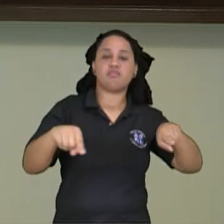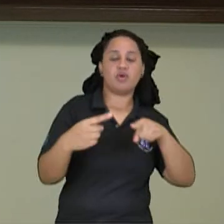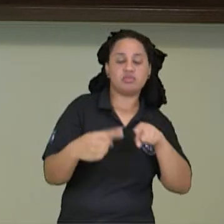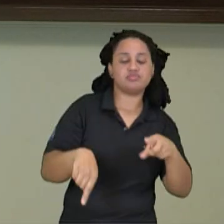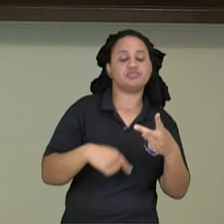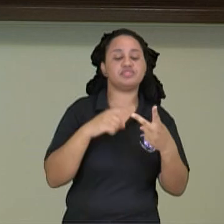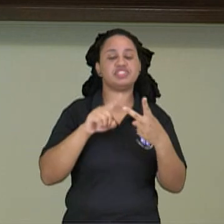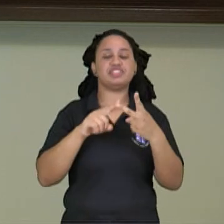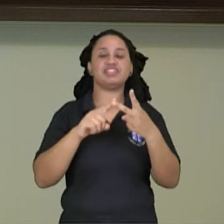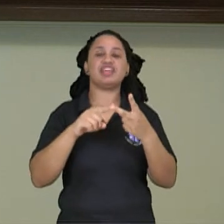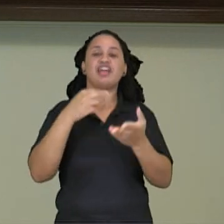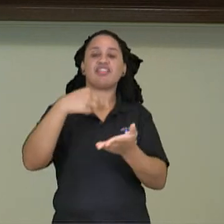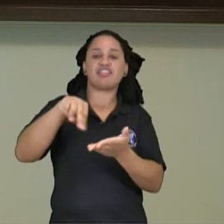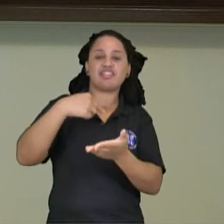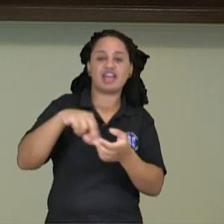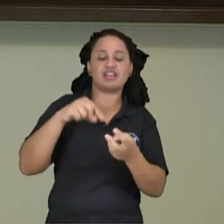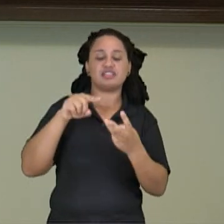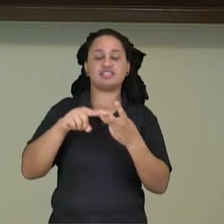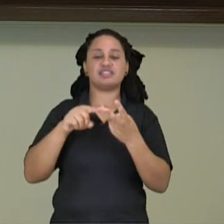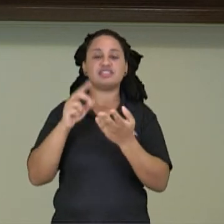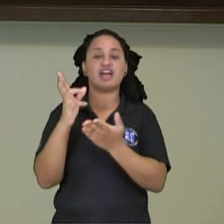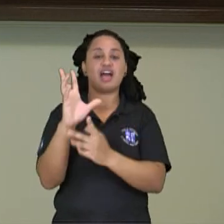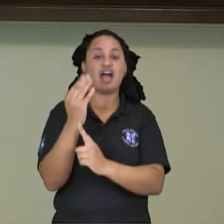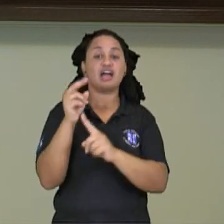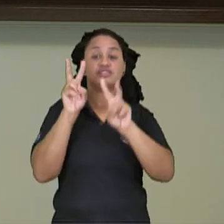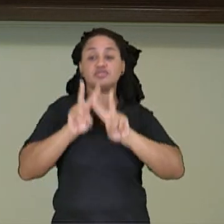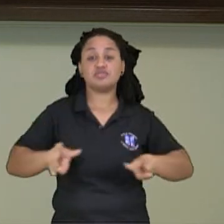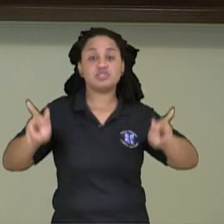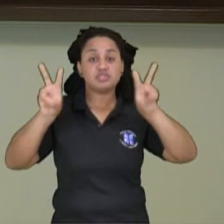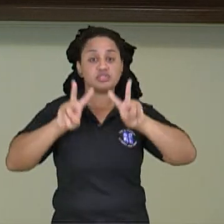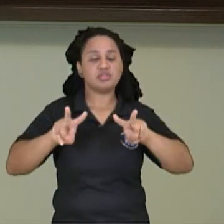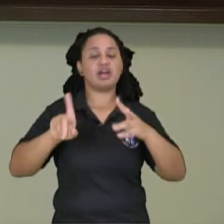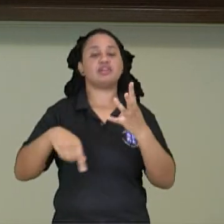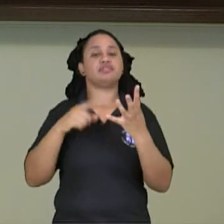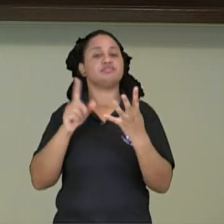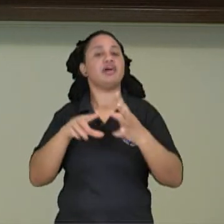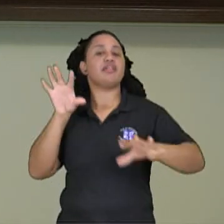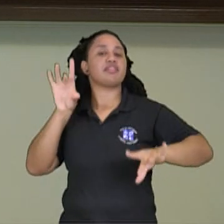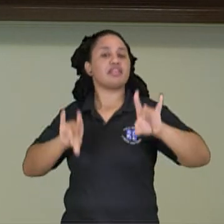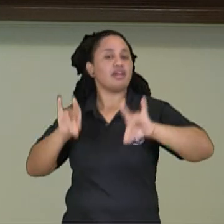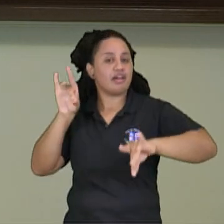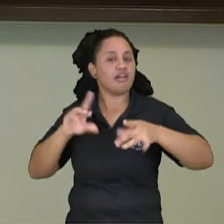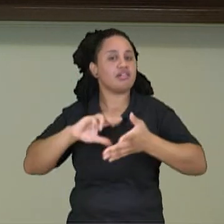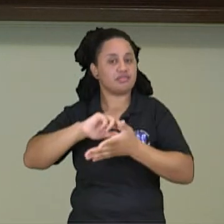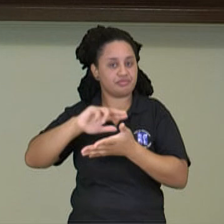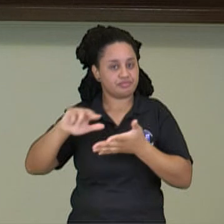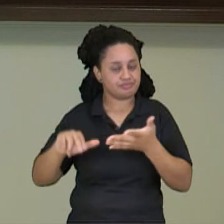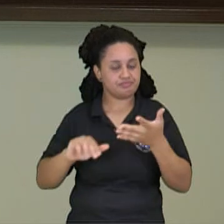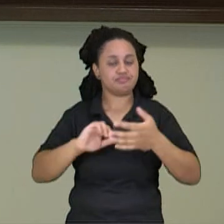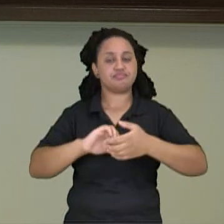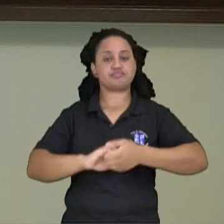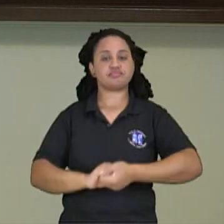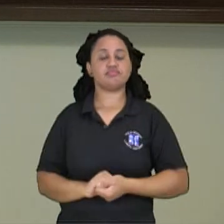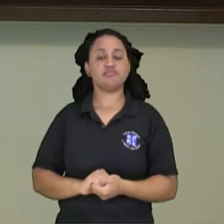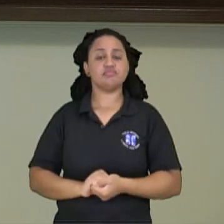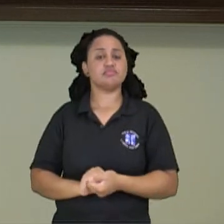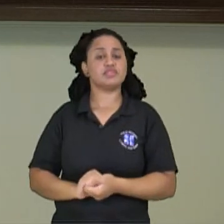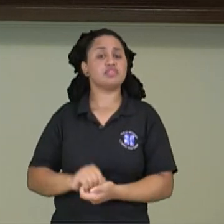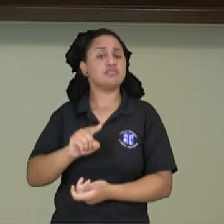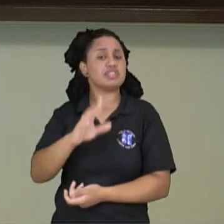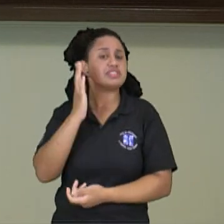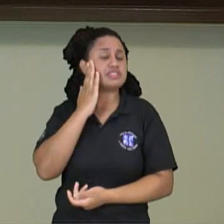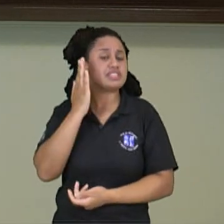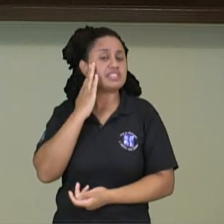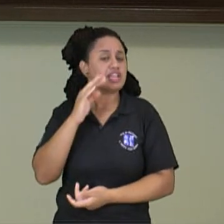dança, artes visuais, né? Teatro, né? Você sabe o que é